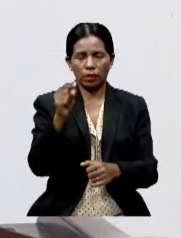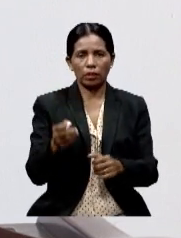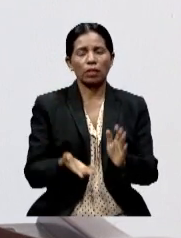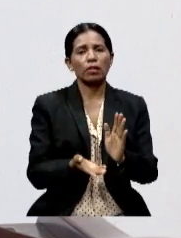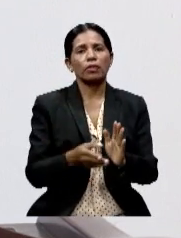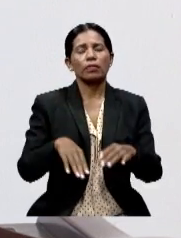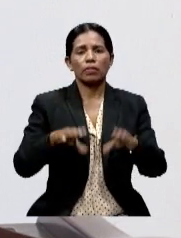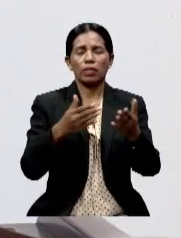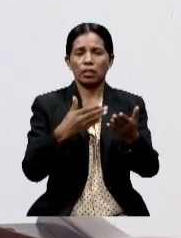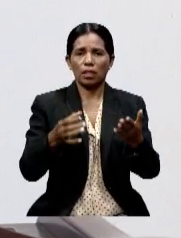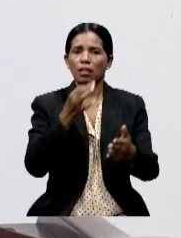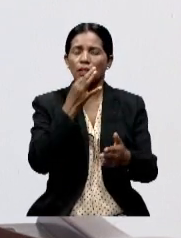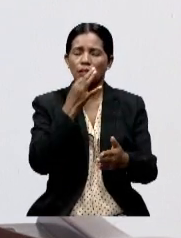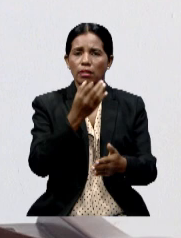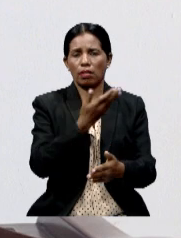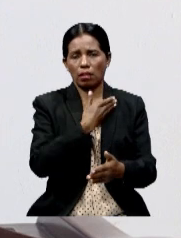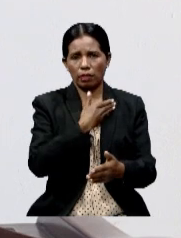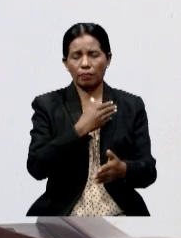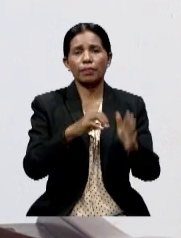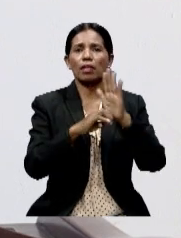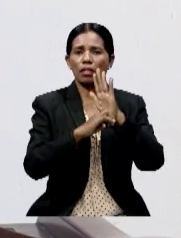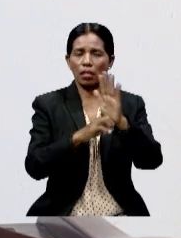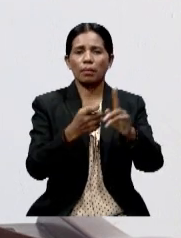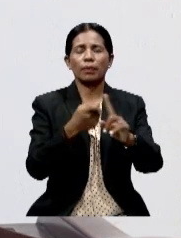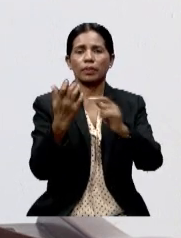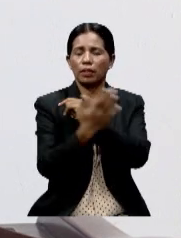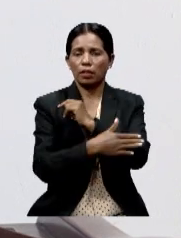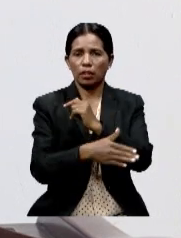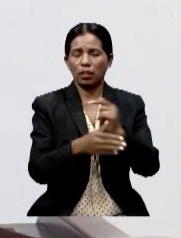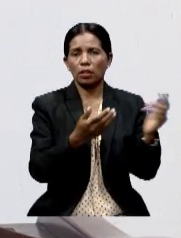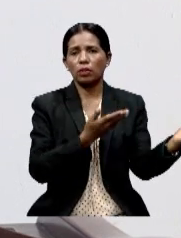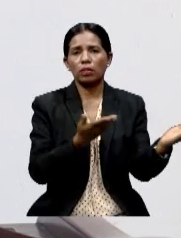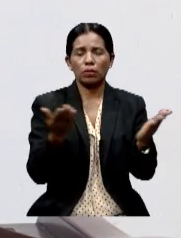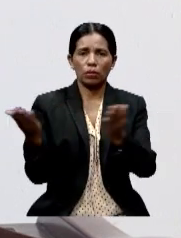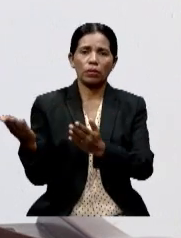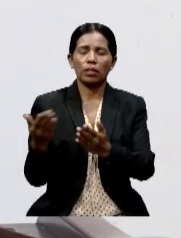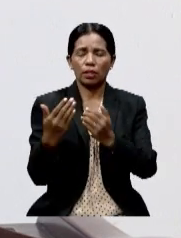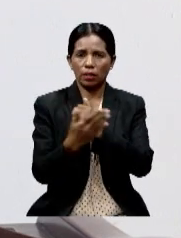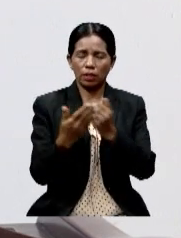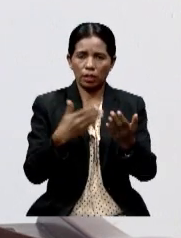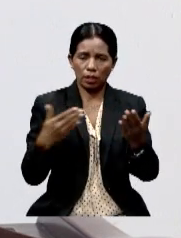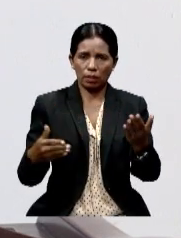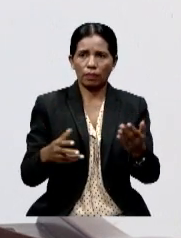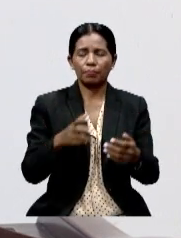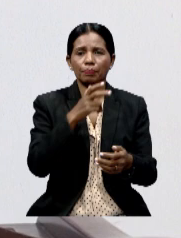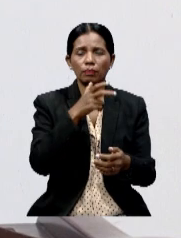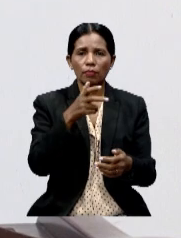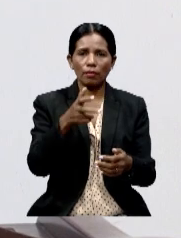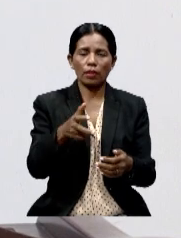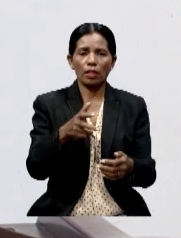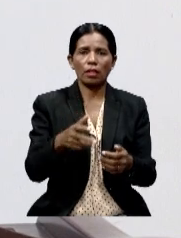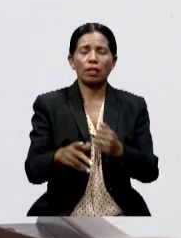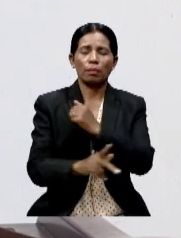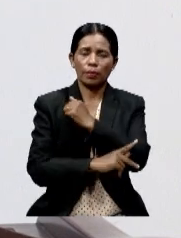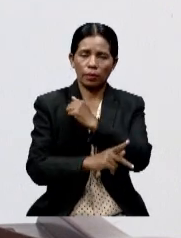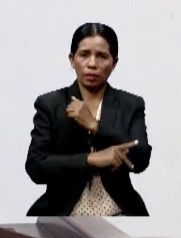aihane. Itaharé, por exemplo, se a nação neveita importa se samai, Portugal 11,5%,